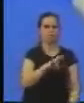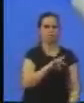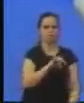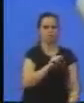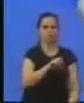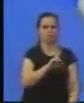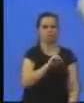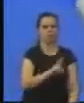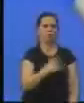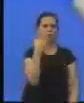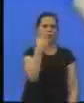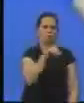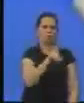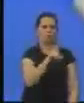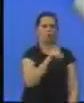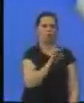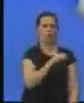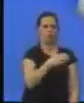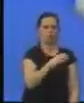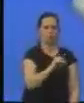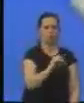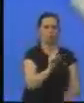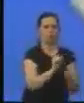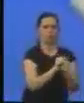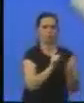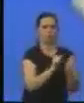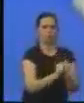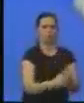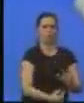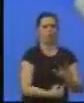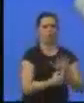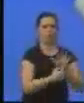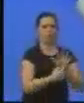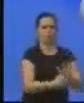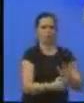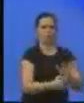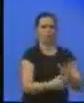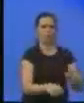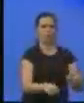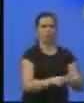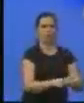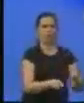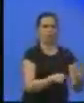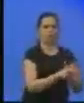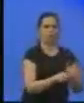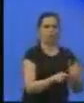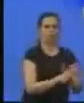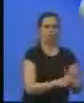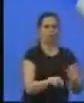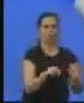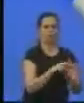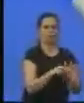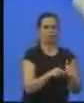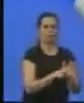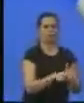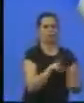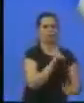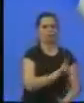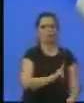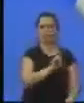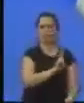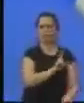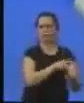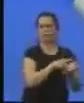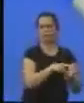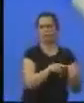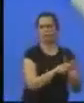outra função junto com ela. Então, vamos ver ali. Em destaque, você está vendo qual é a propriedade, qual é a regra que vai ser usada. Vamos